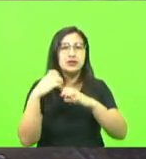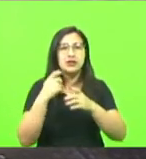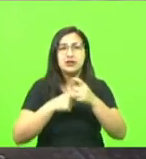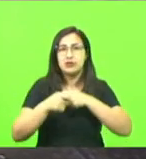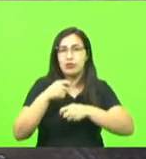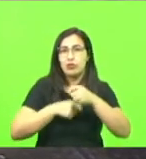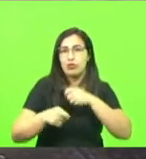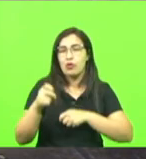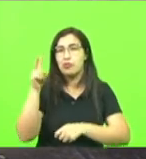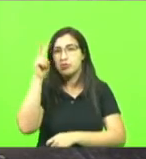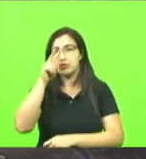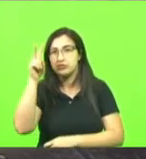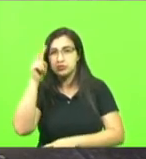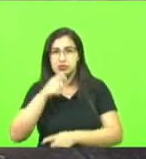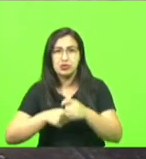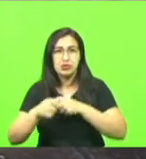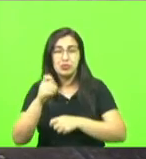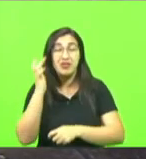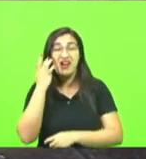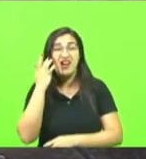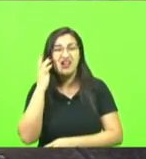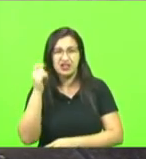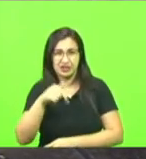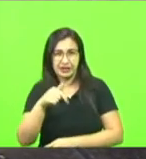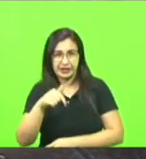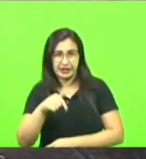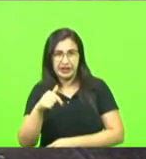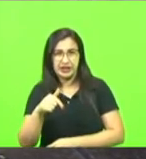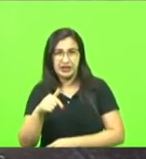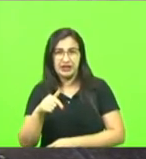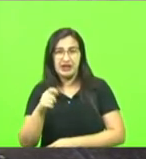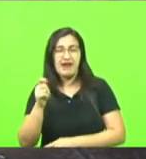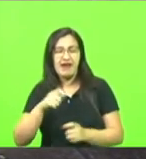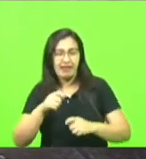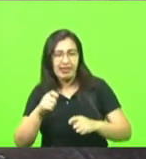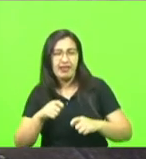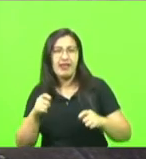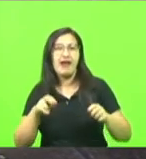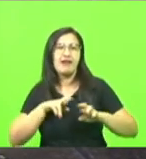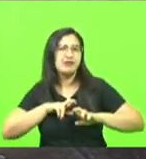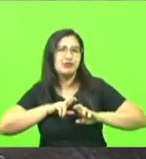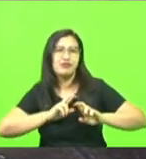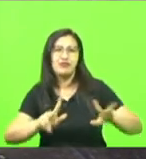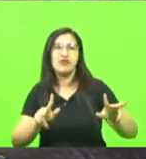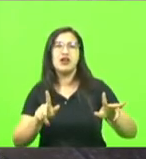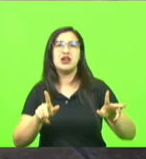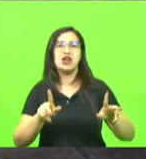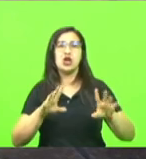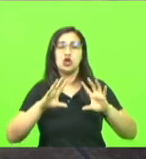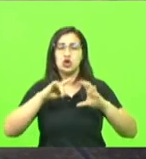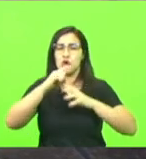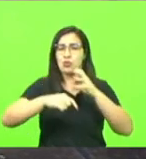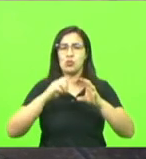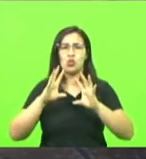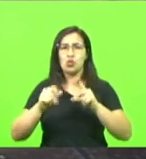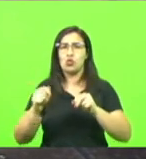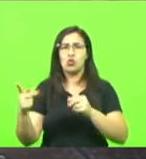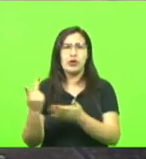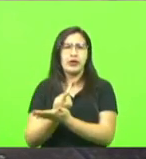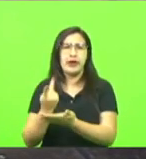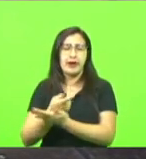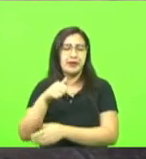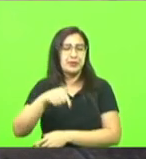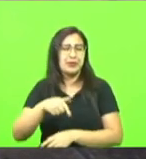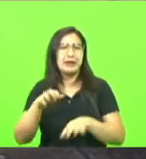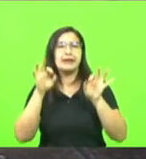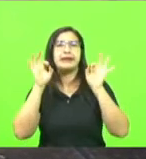história econômica mundial. Aqui a gente acha que aqui vamos fazer diferente. Aquilo que foi tentado em todo mundo e deu errado, aqui por algum